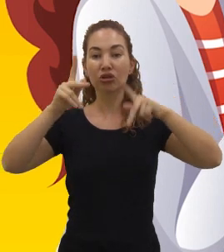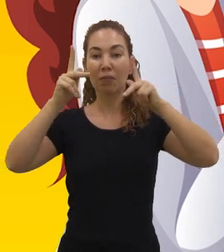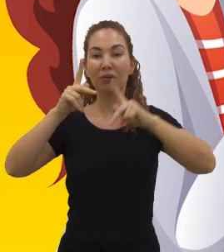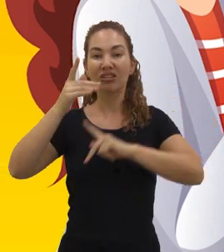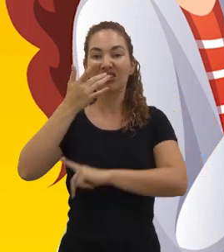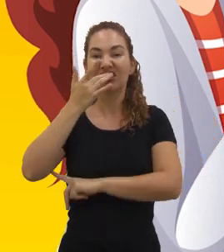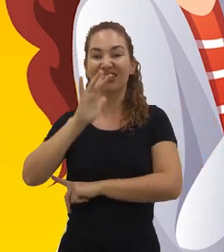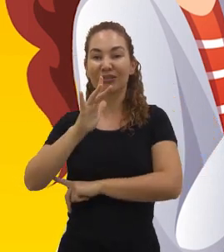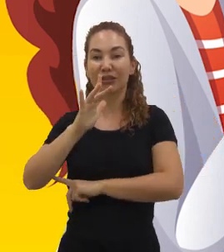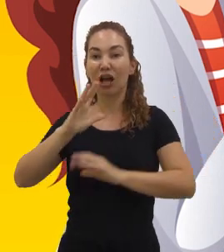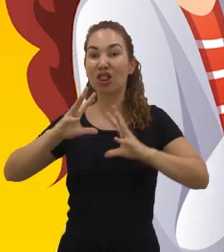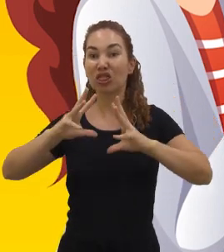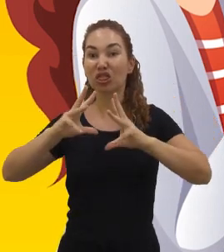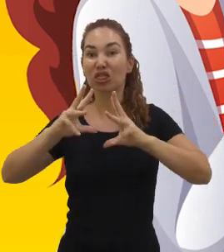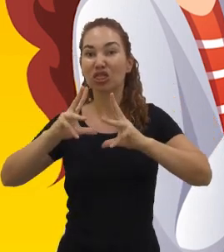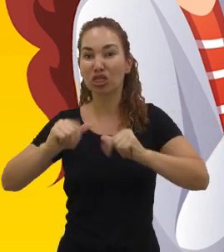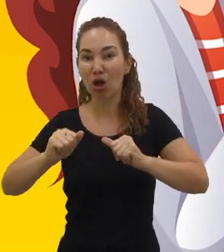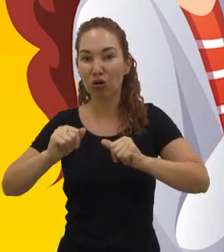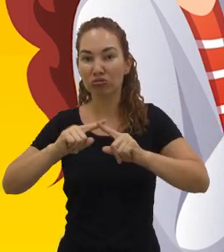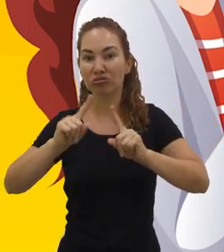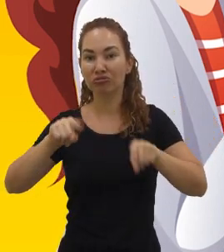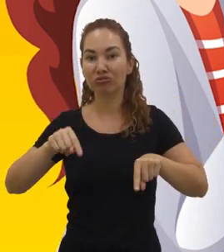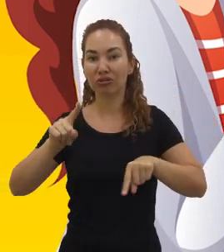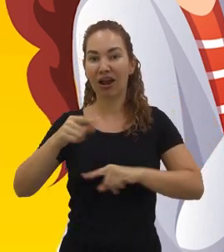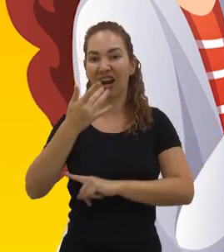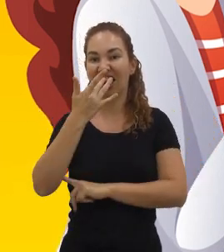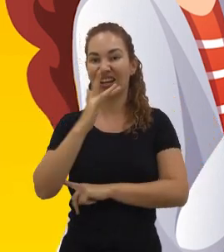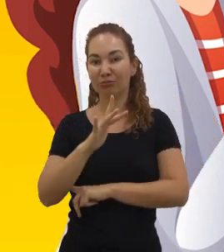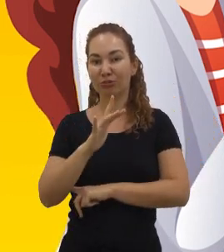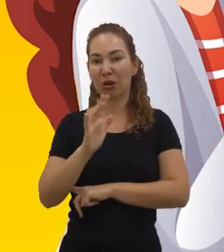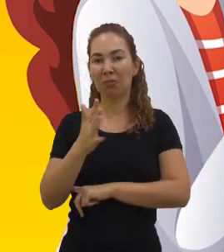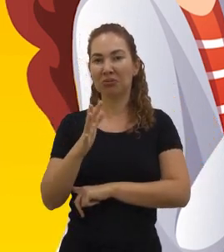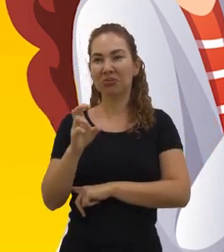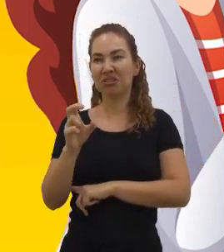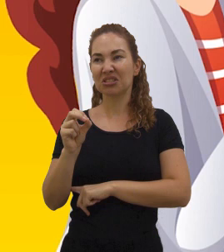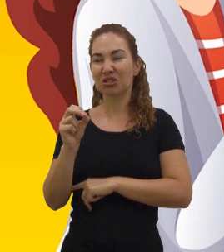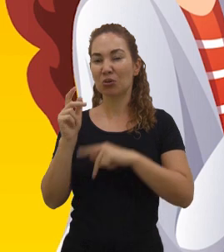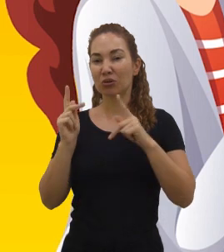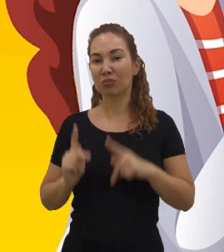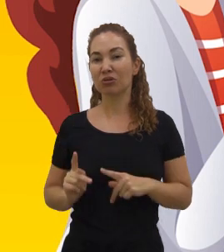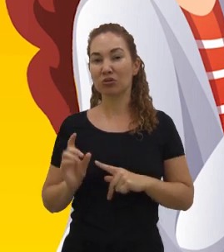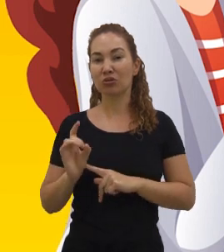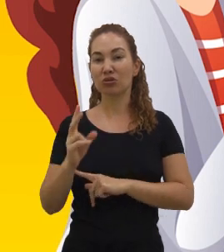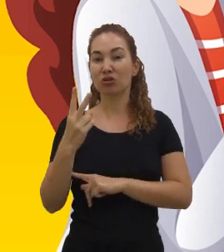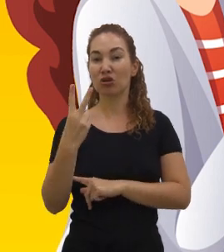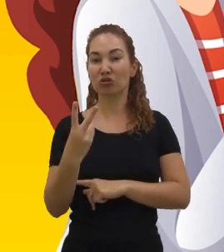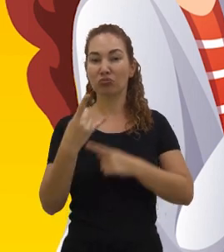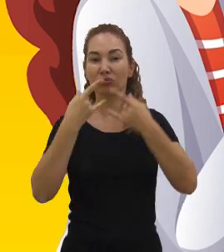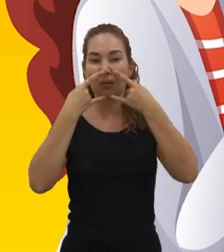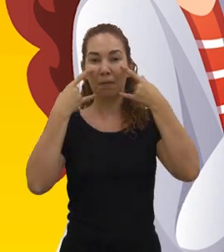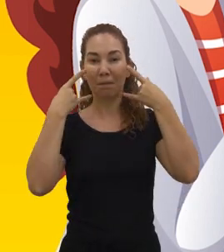branca. Tipo, todo mundo branco. E tinha mais ou menos umas 50 pessoas e só tinha 2 de máscara.